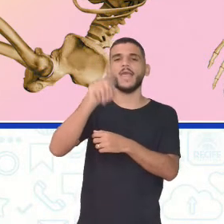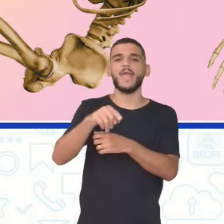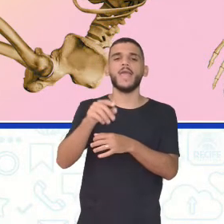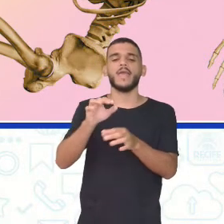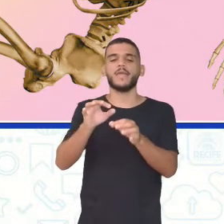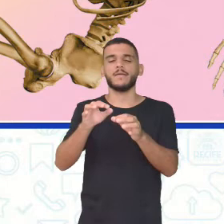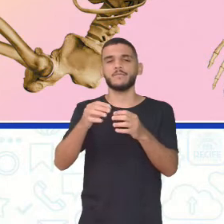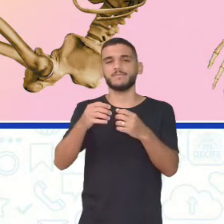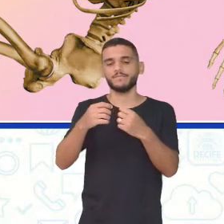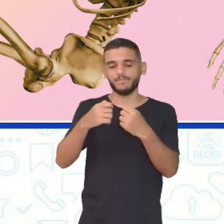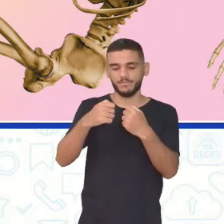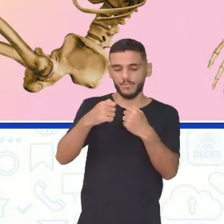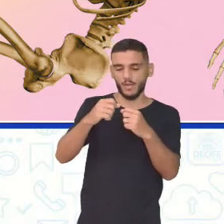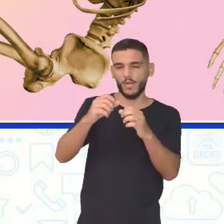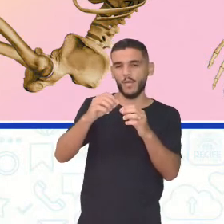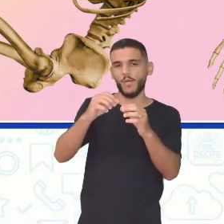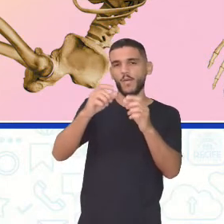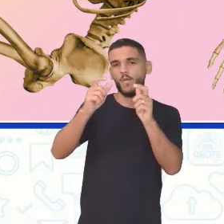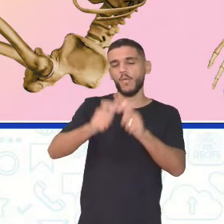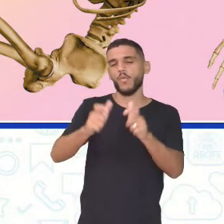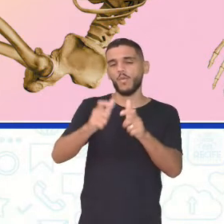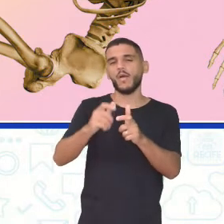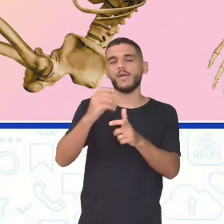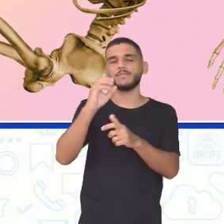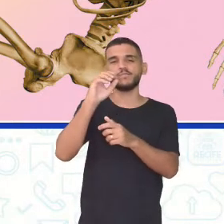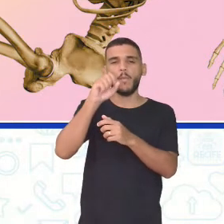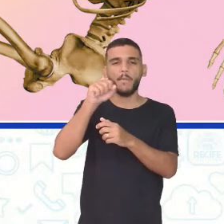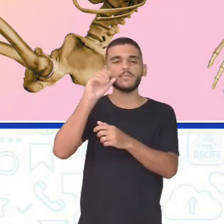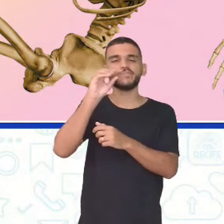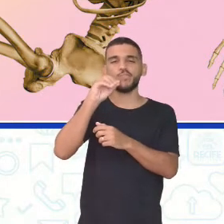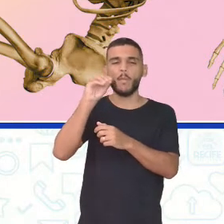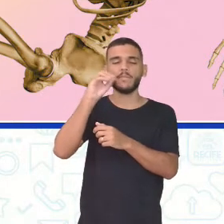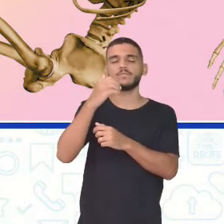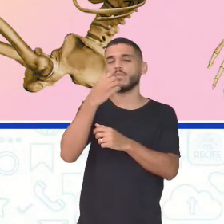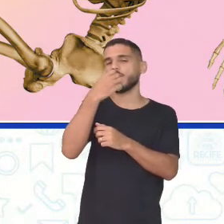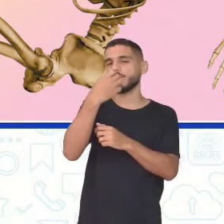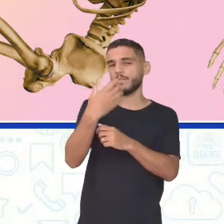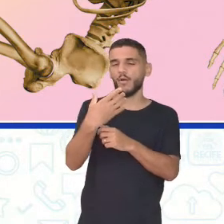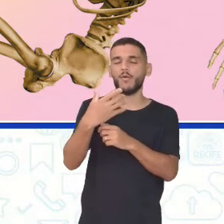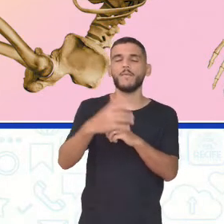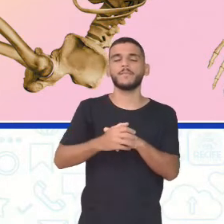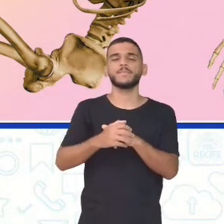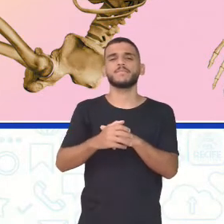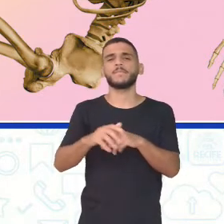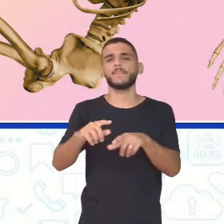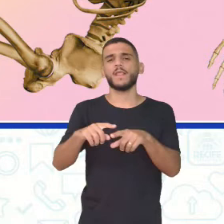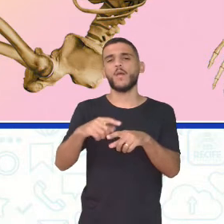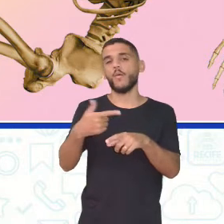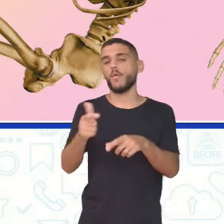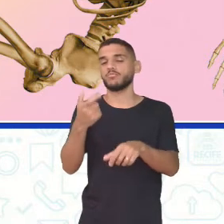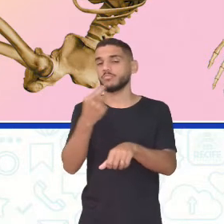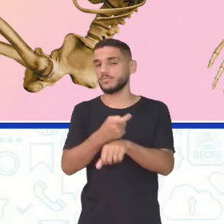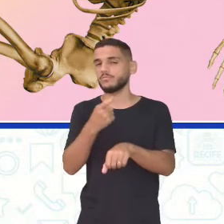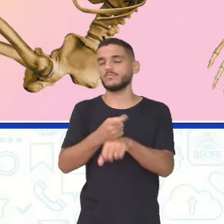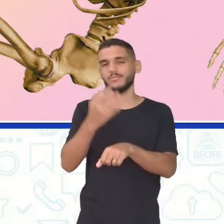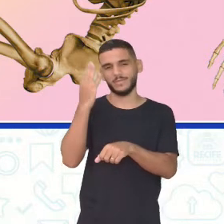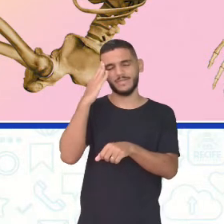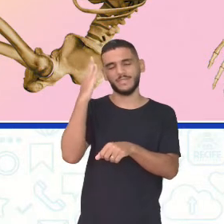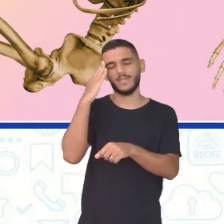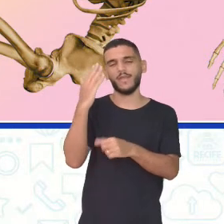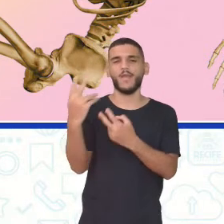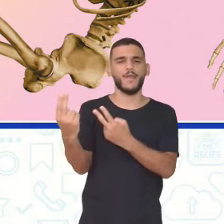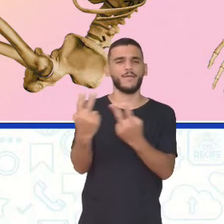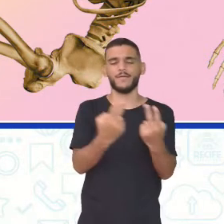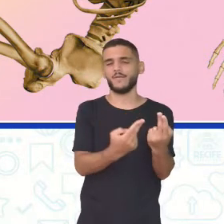esponjosa. Em outra parte você não conseguia, né? E nem deve, para também não quebrar aí os seus dentes. Então, a questão aí